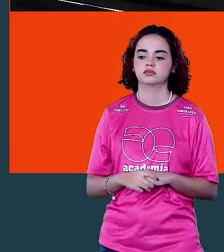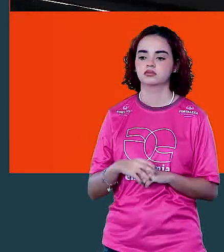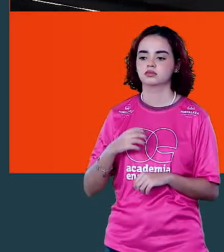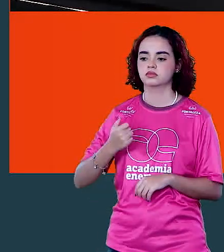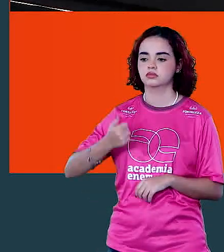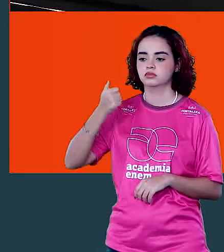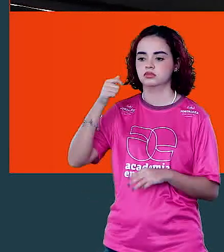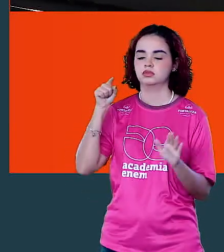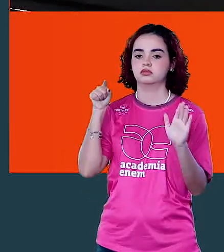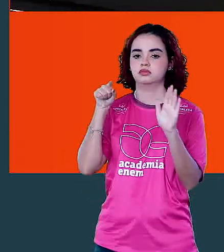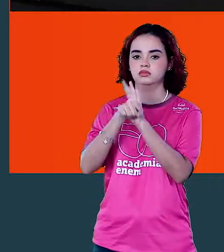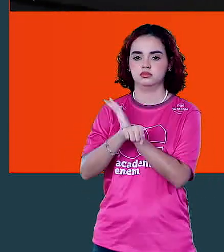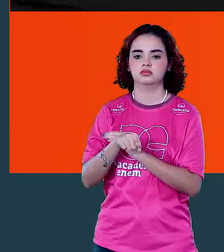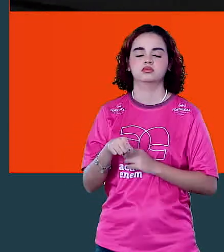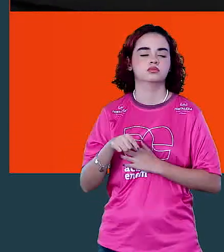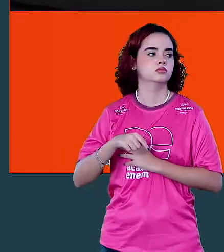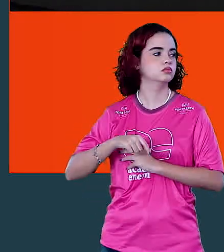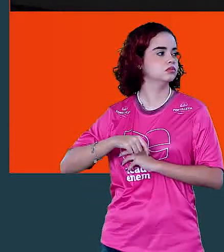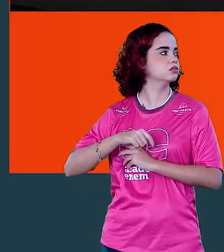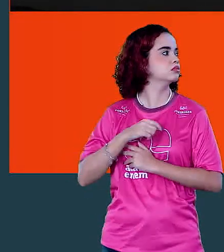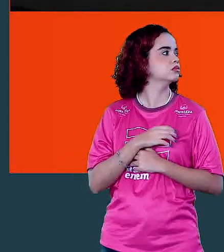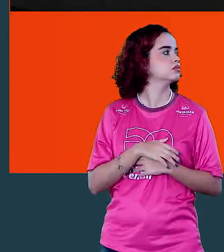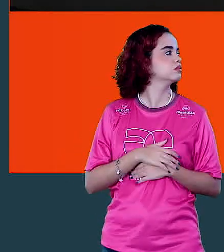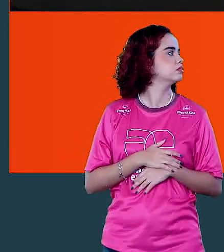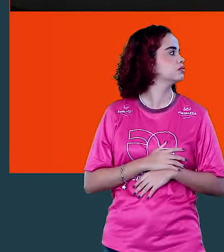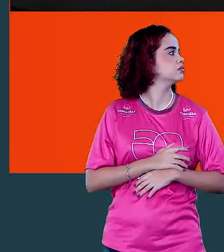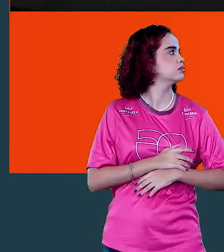o materialzinho de vocês.